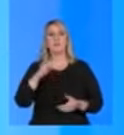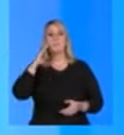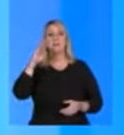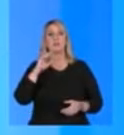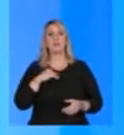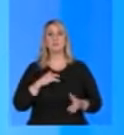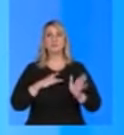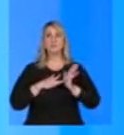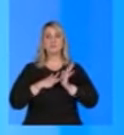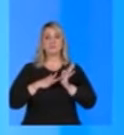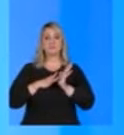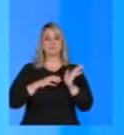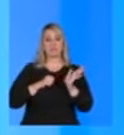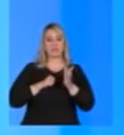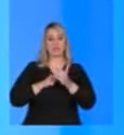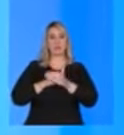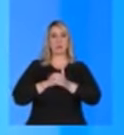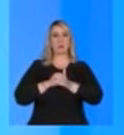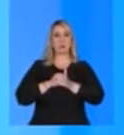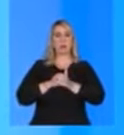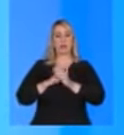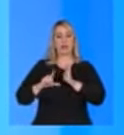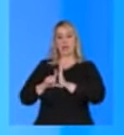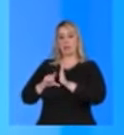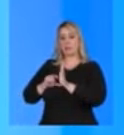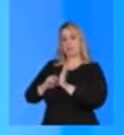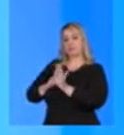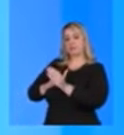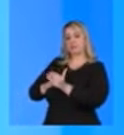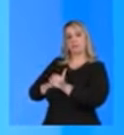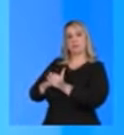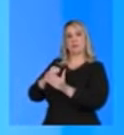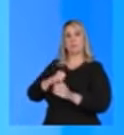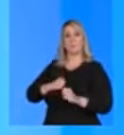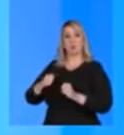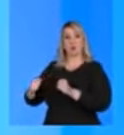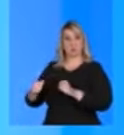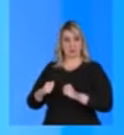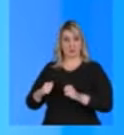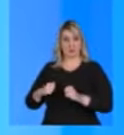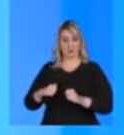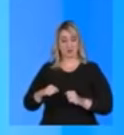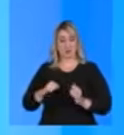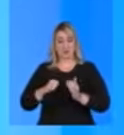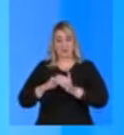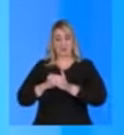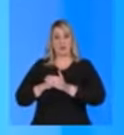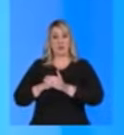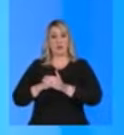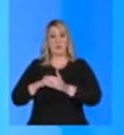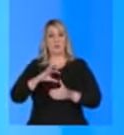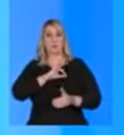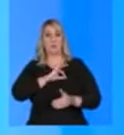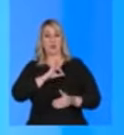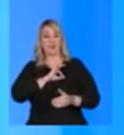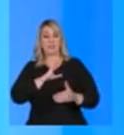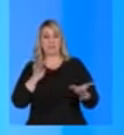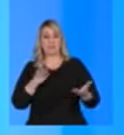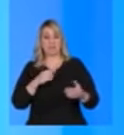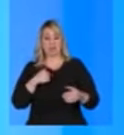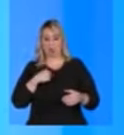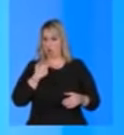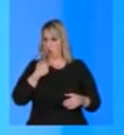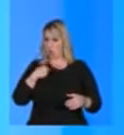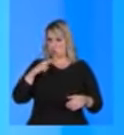disfarçam que se escondem por trás da Lei por trás do Poder por trás da polícia pelo rolo compressor para